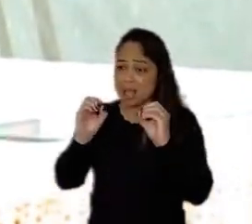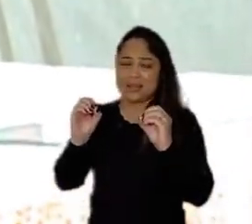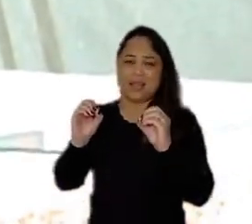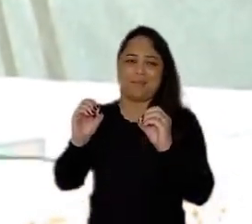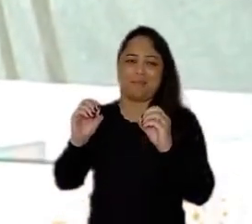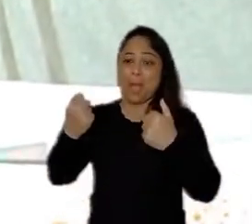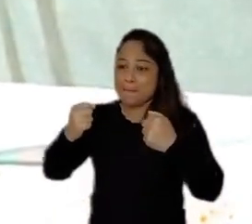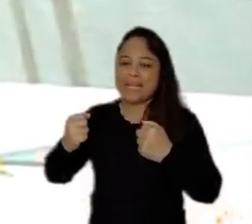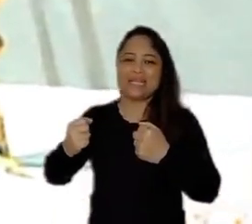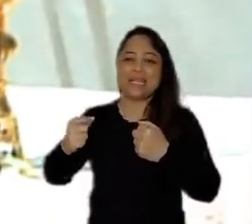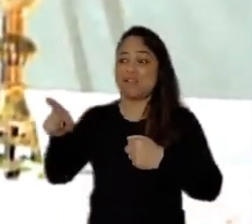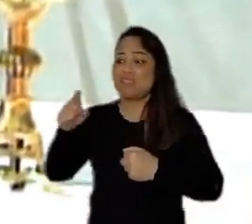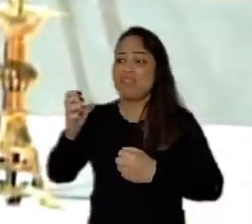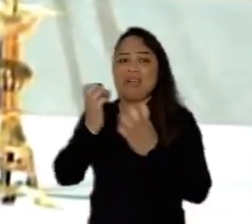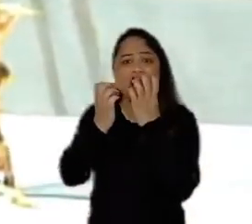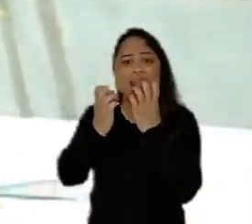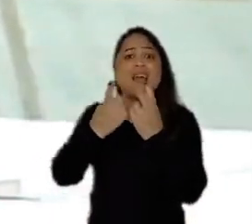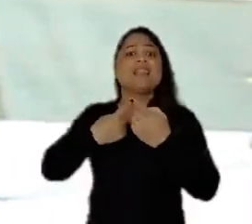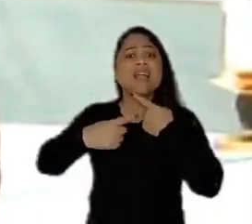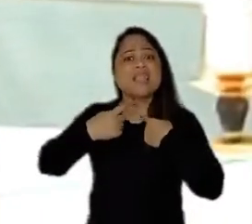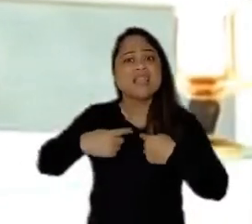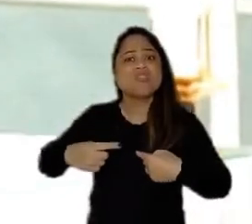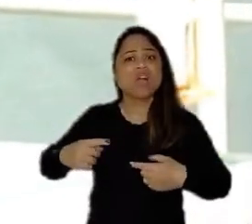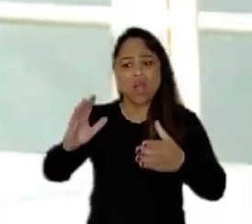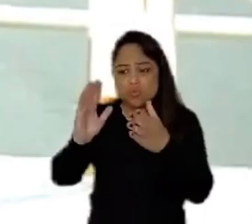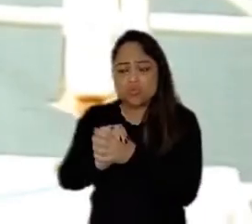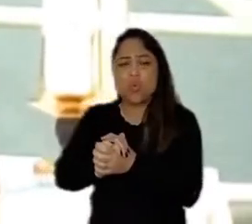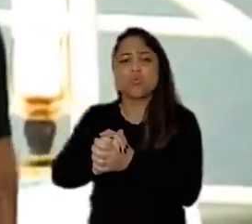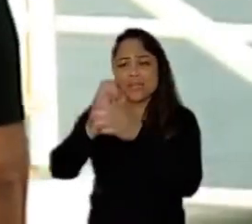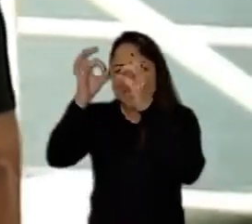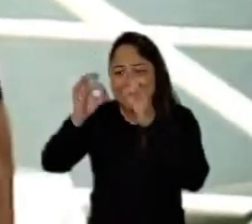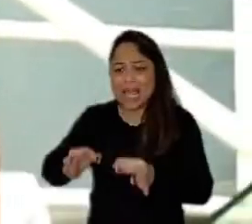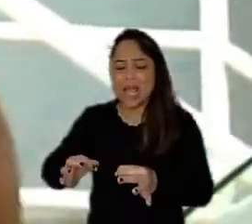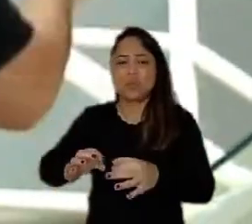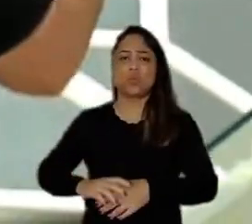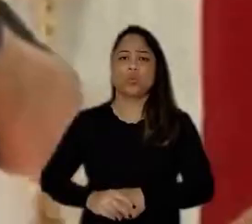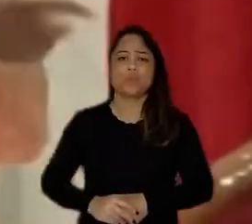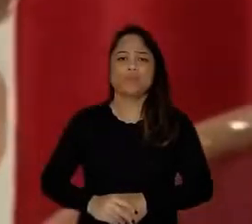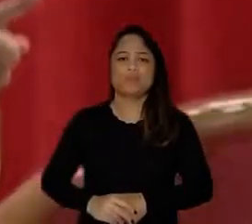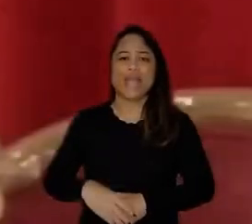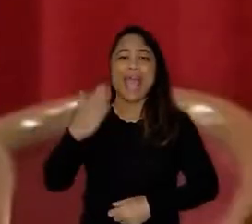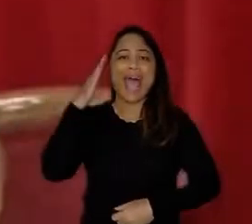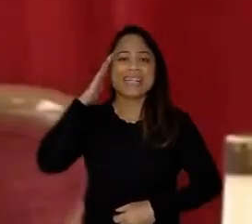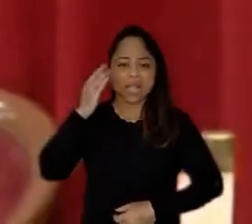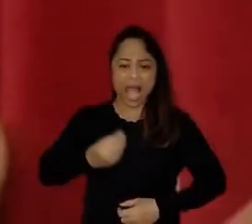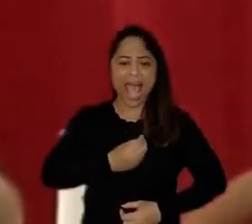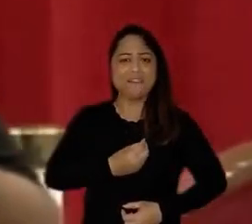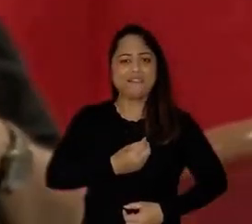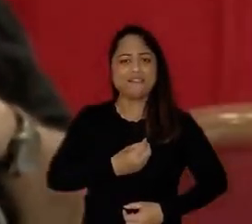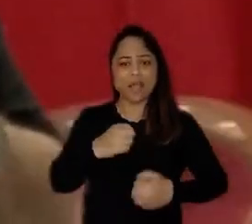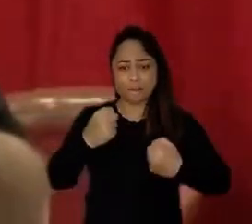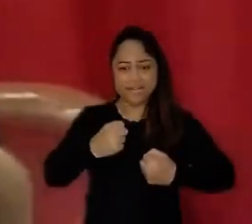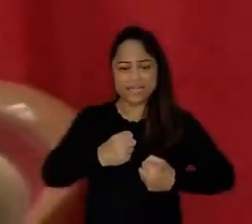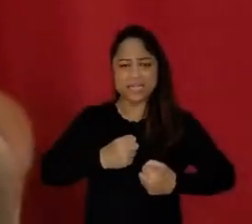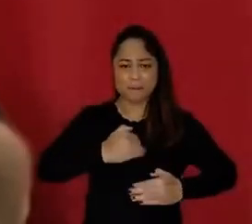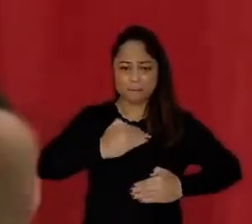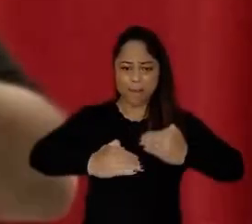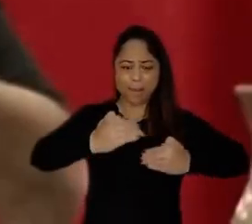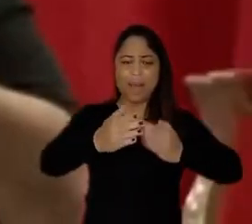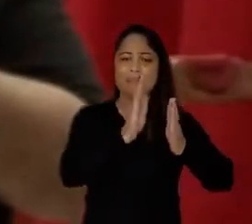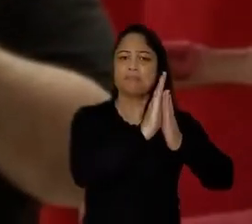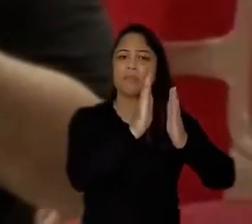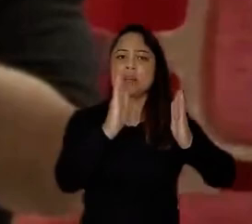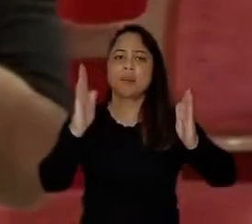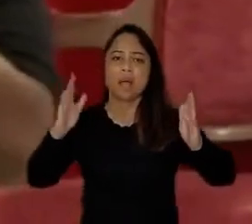Então cria expectativa. Expectativa de quê, Moisés? Que a vida é um processo.